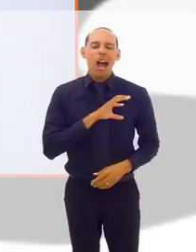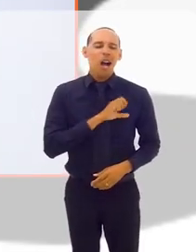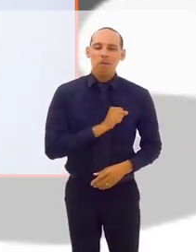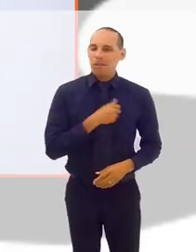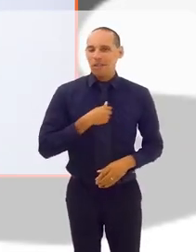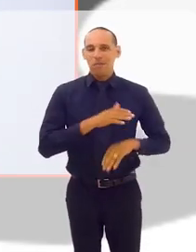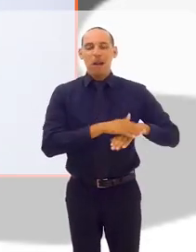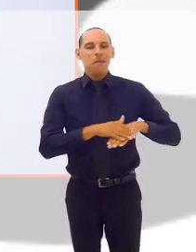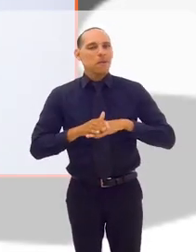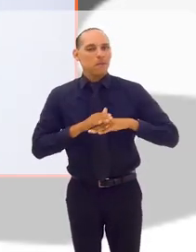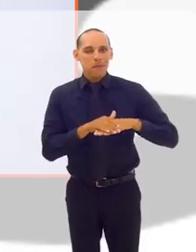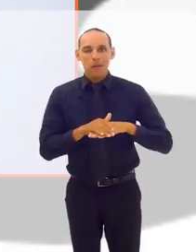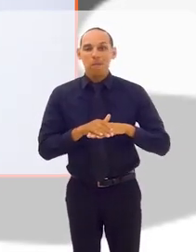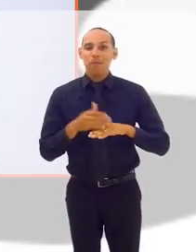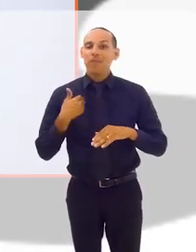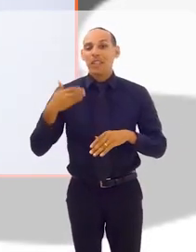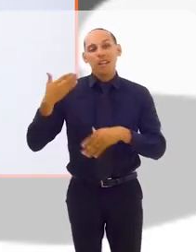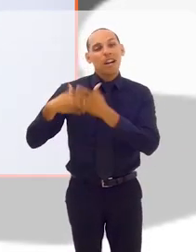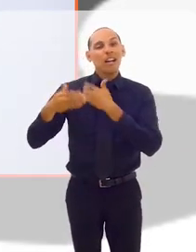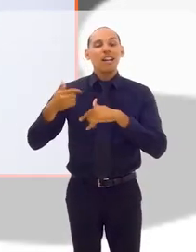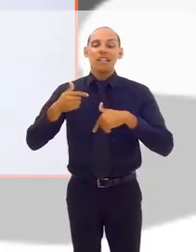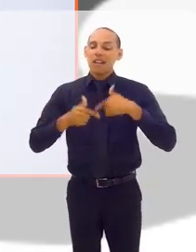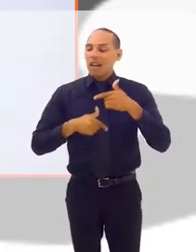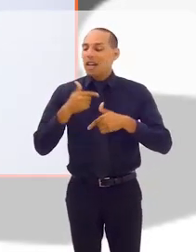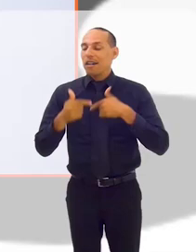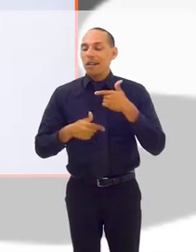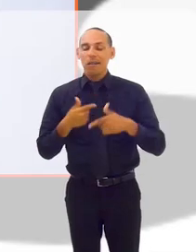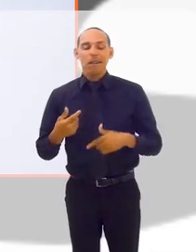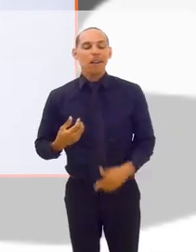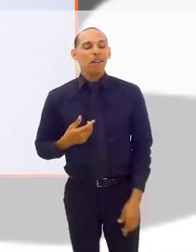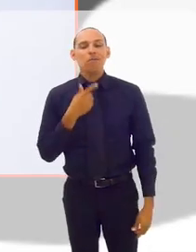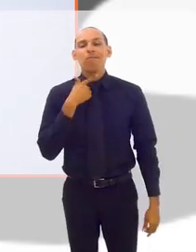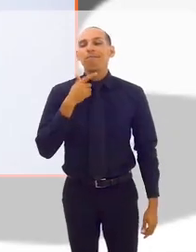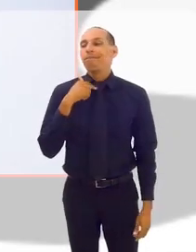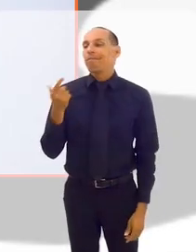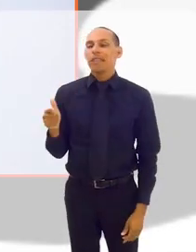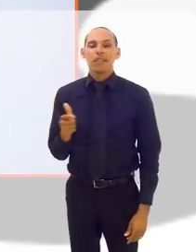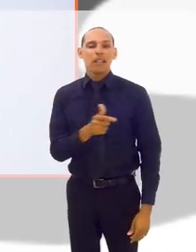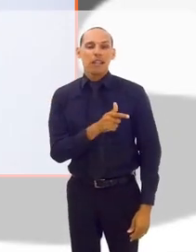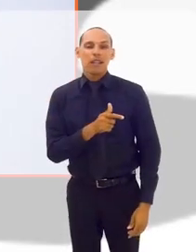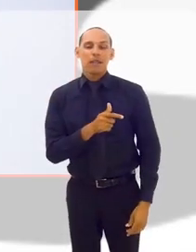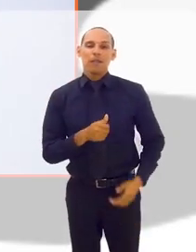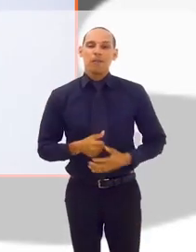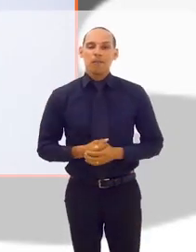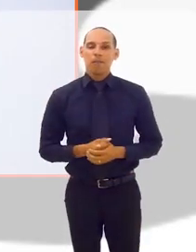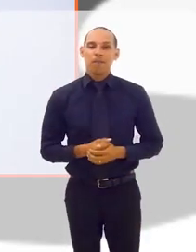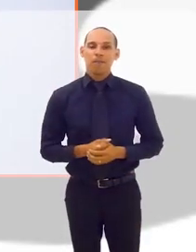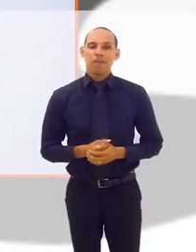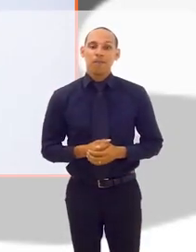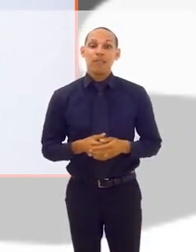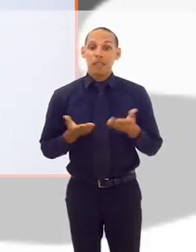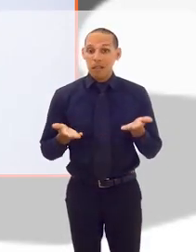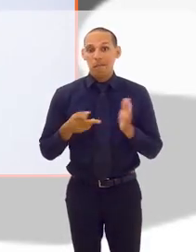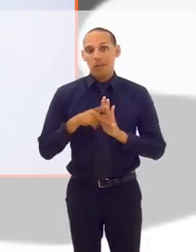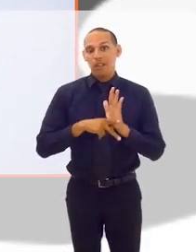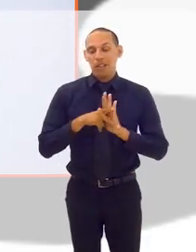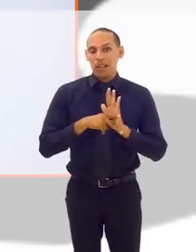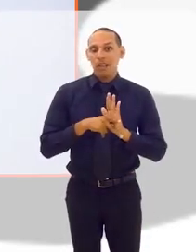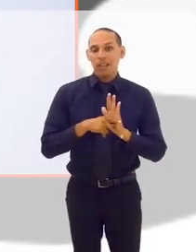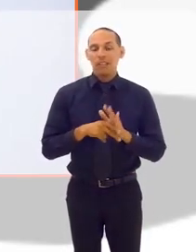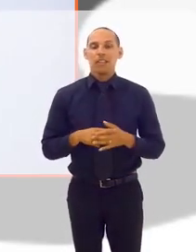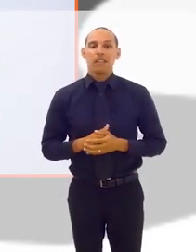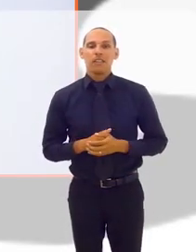tendo amor pelo que eu tô fazendo, e eu tava trabalhando meio sem esse sentido, né, e esse